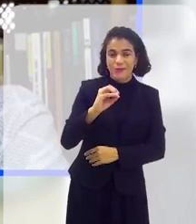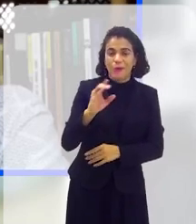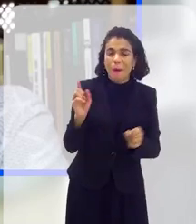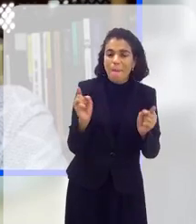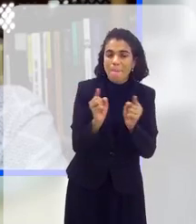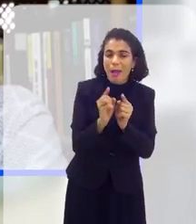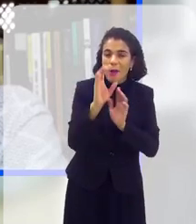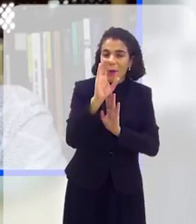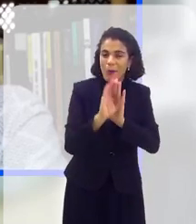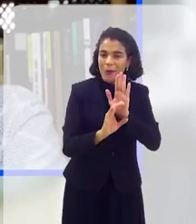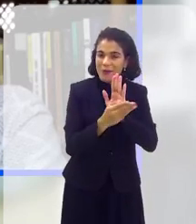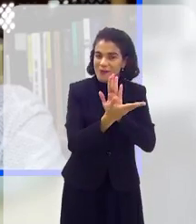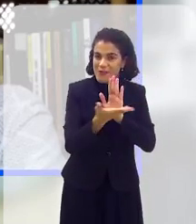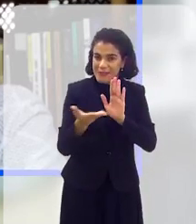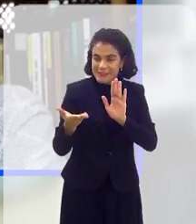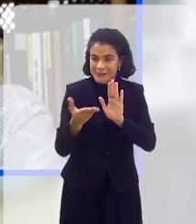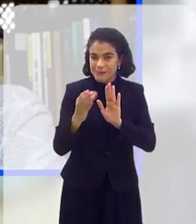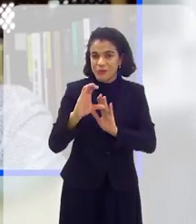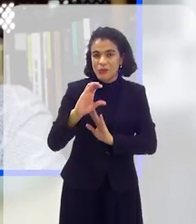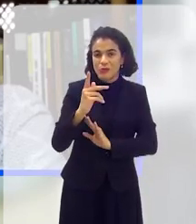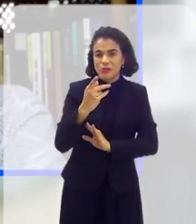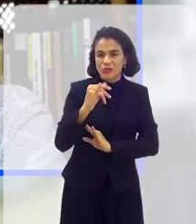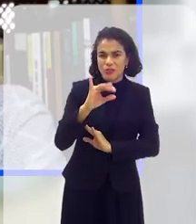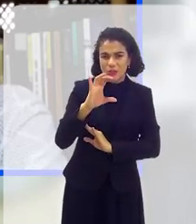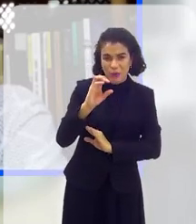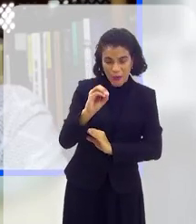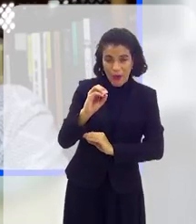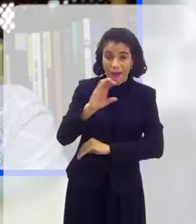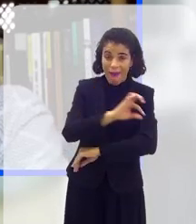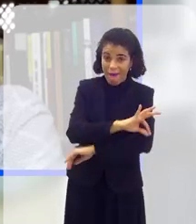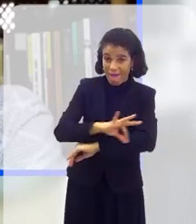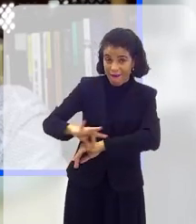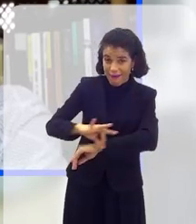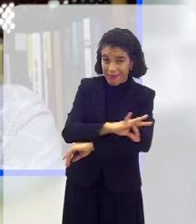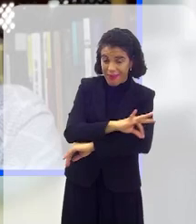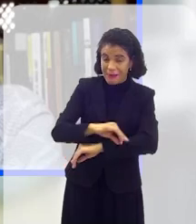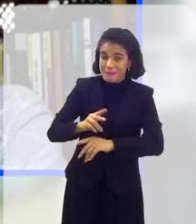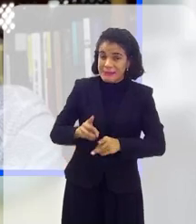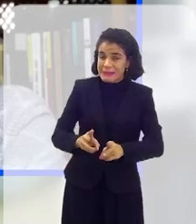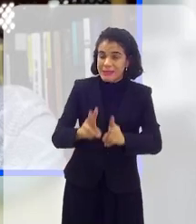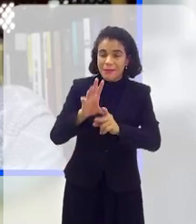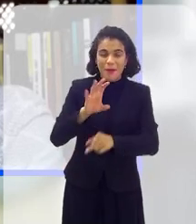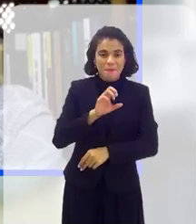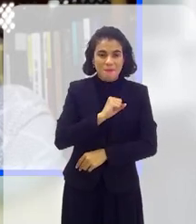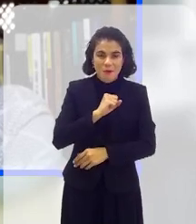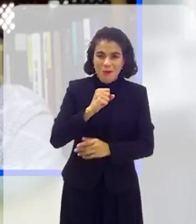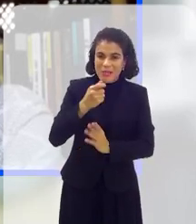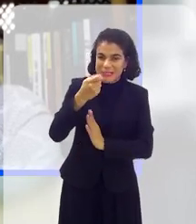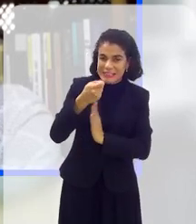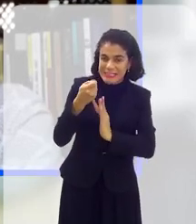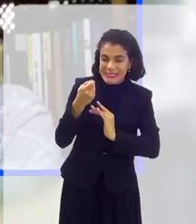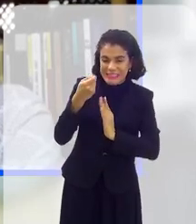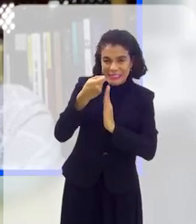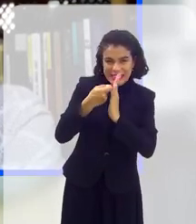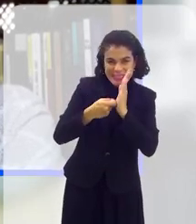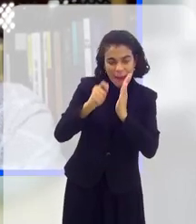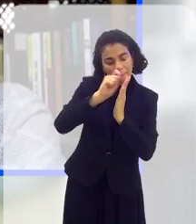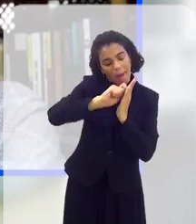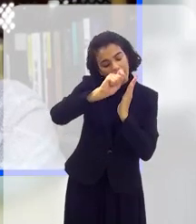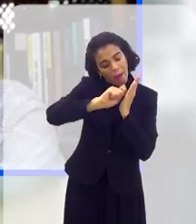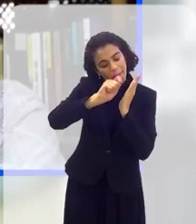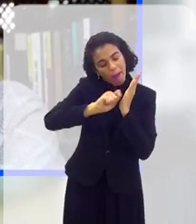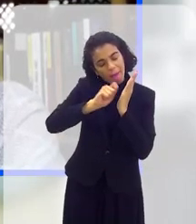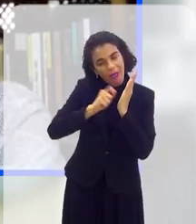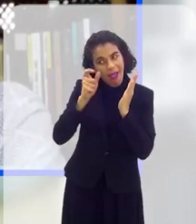Chico agora, fizessem um breve currículo de vocês. O Chico é arquiteto, né, mas acho que sempre gostou de escrever, sempre atento